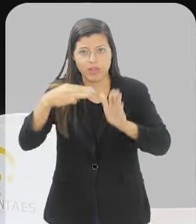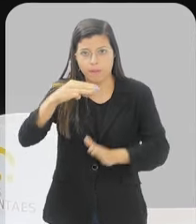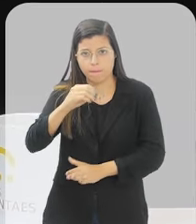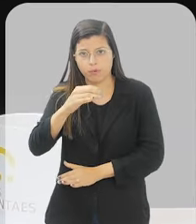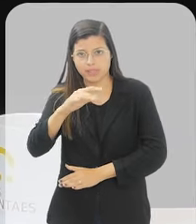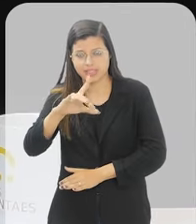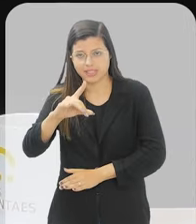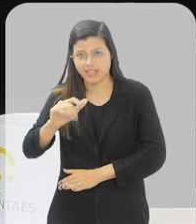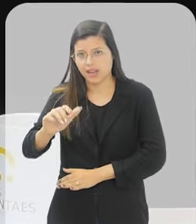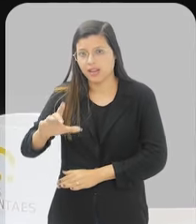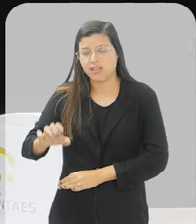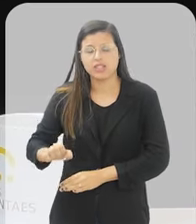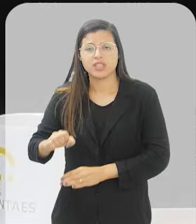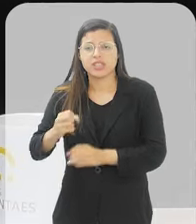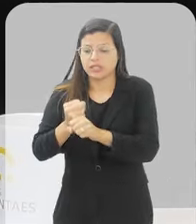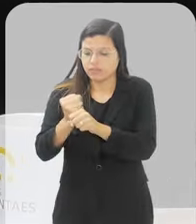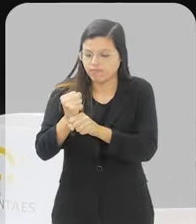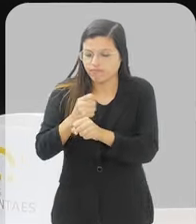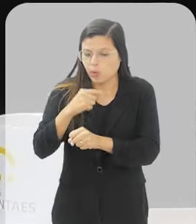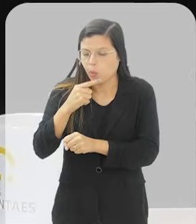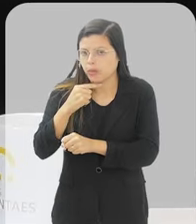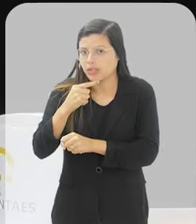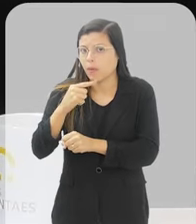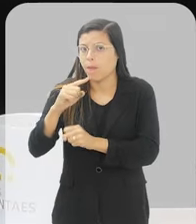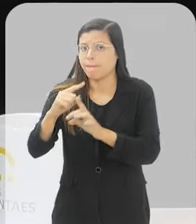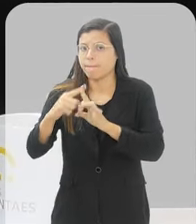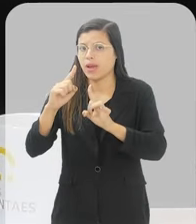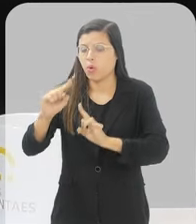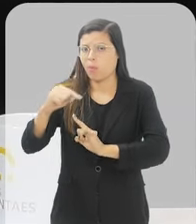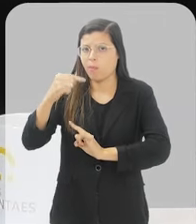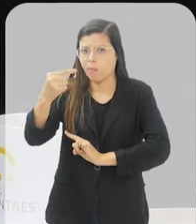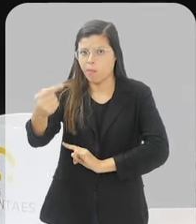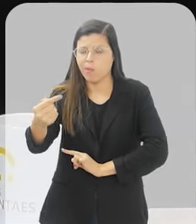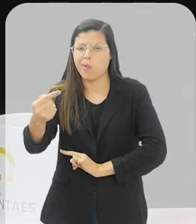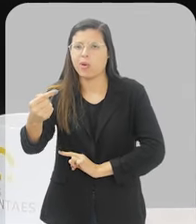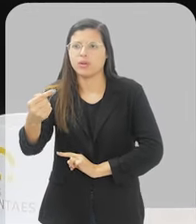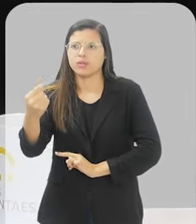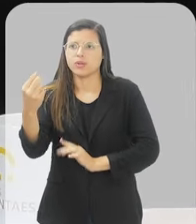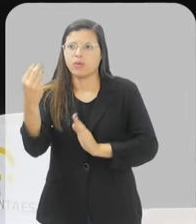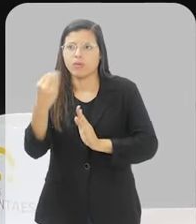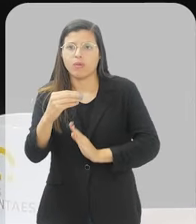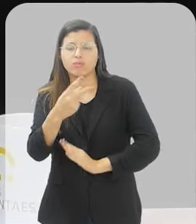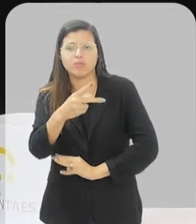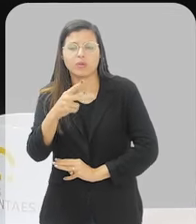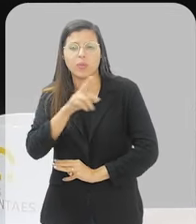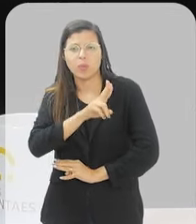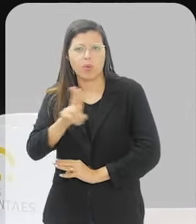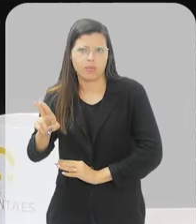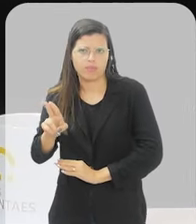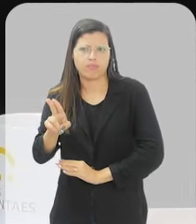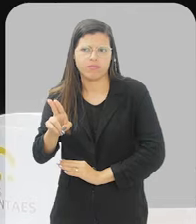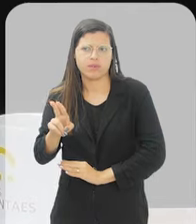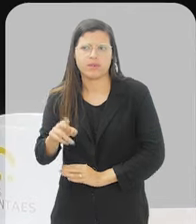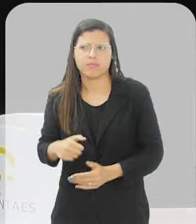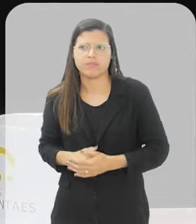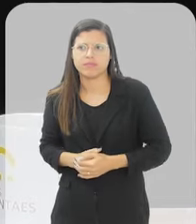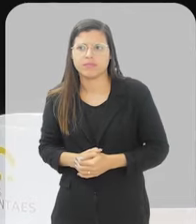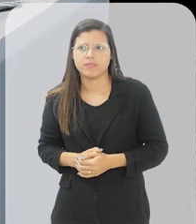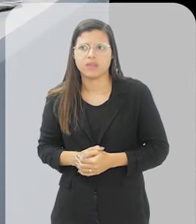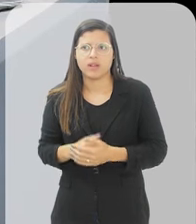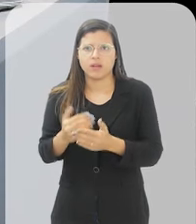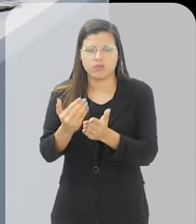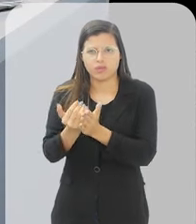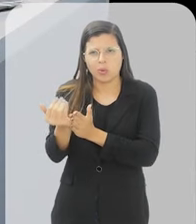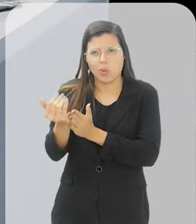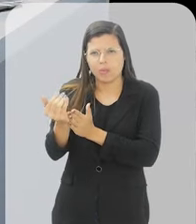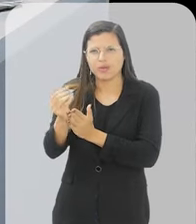encaixar porque eu já entreguei todos os figurinos. Mas, porém, para o próximo, eu coloco o seu nome e te encaixo como destaque. Aí você